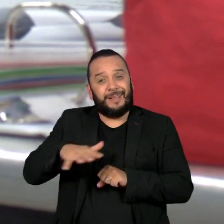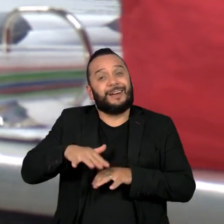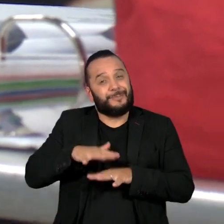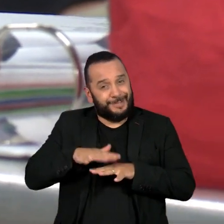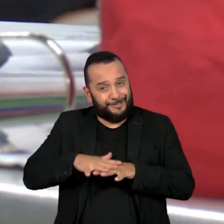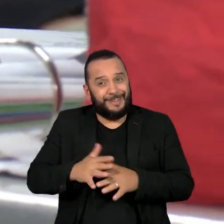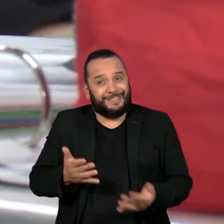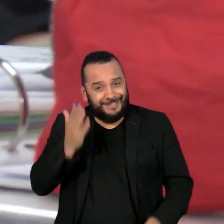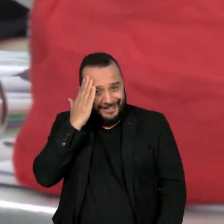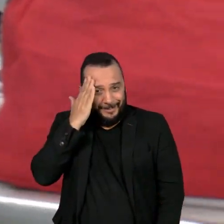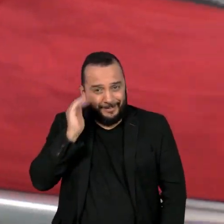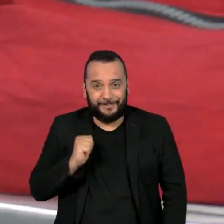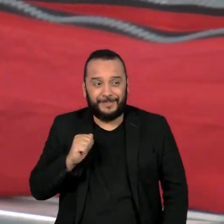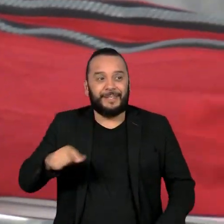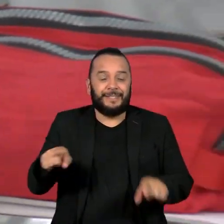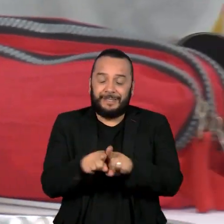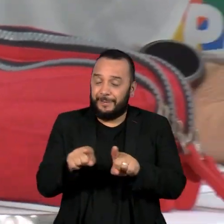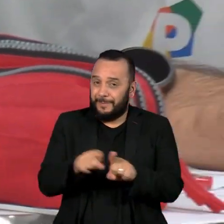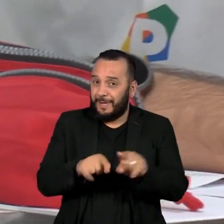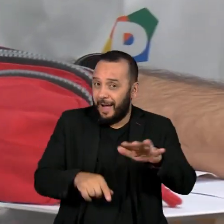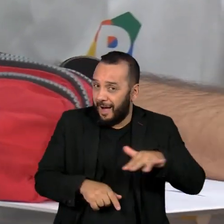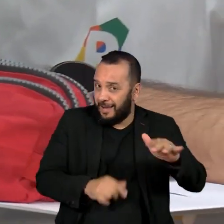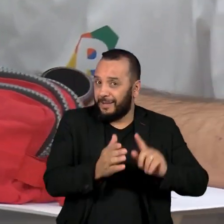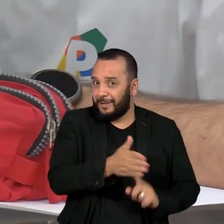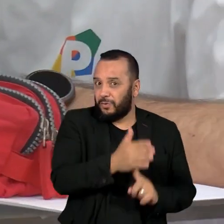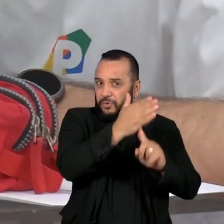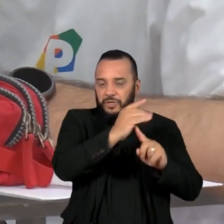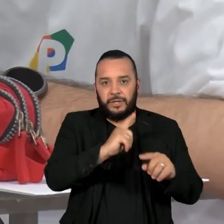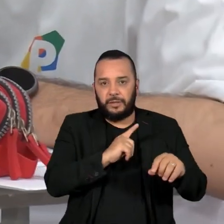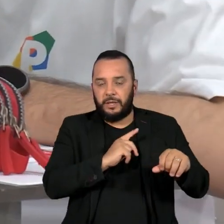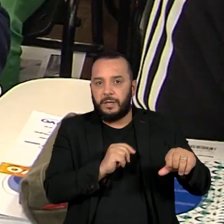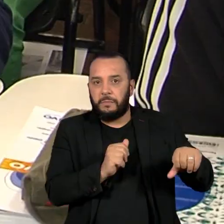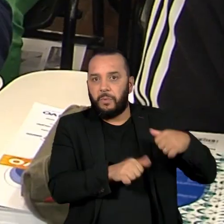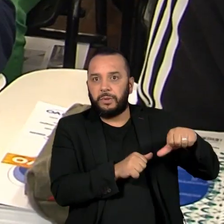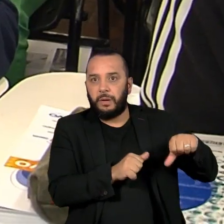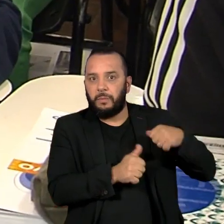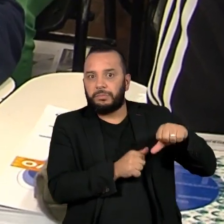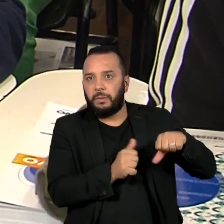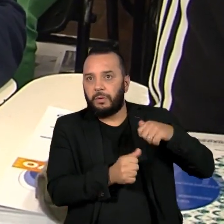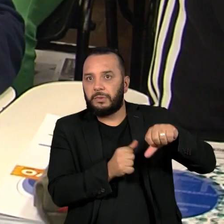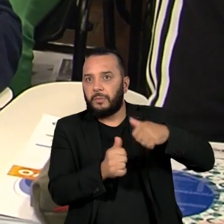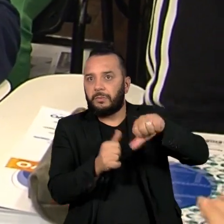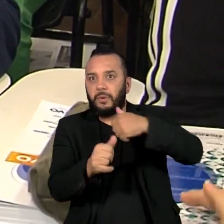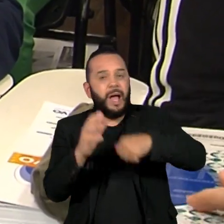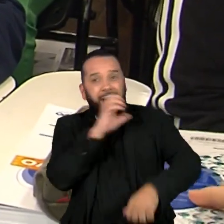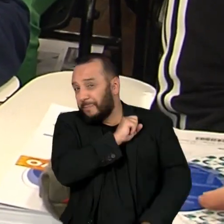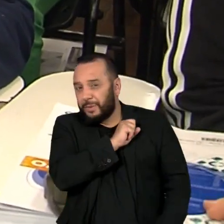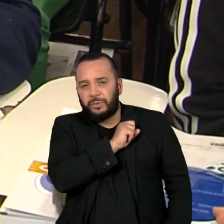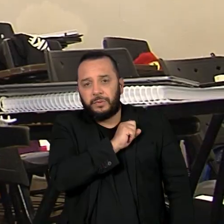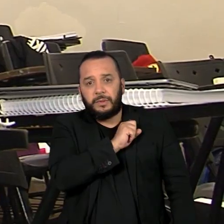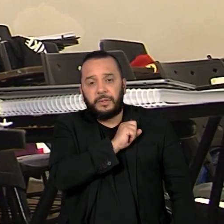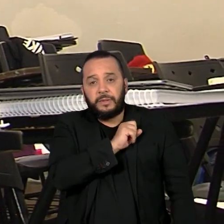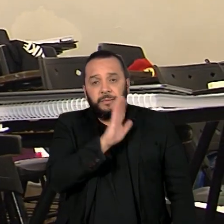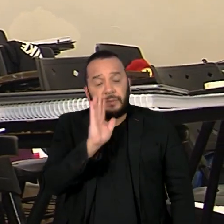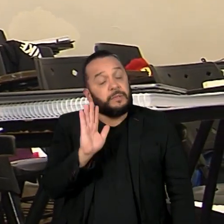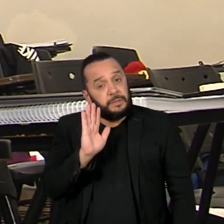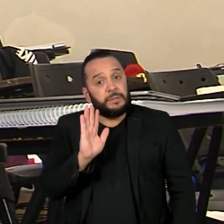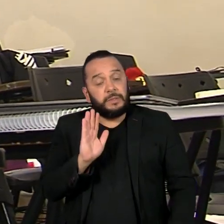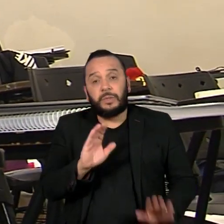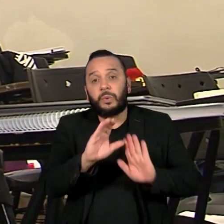de tecnologia ele é um mercado muito dinâmico, e numa constante evolução e numa evolução muito rápida. E os